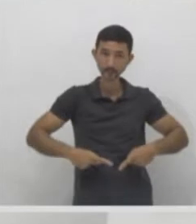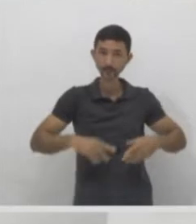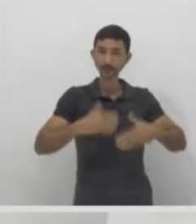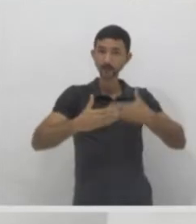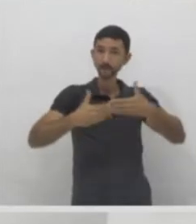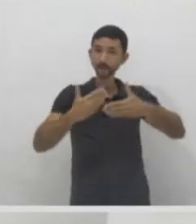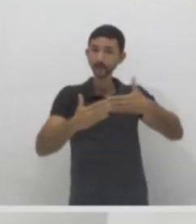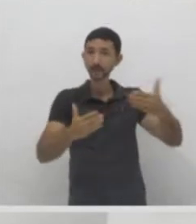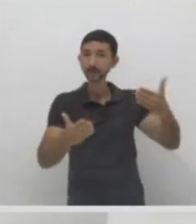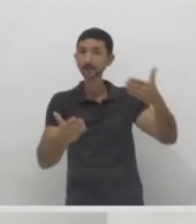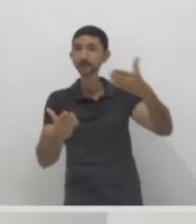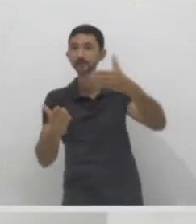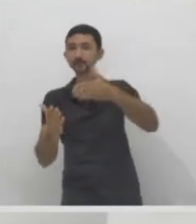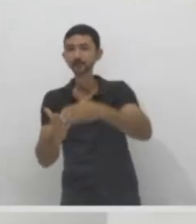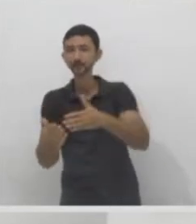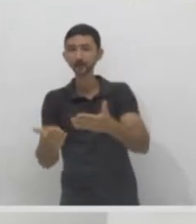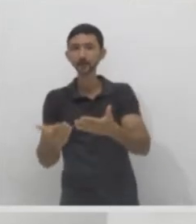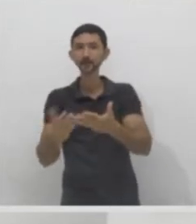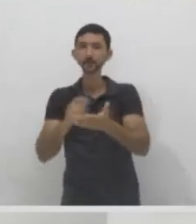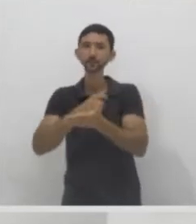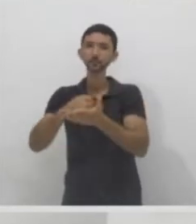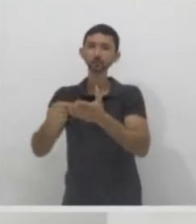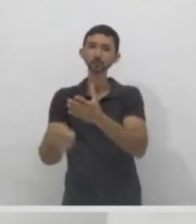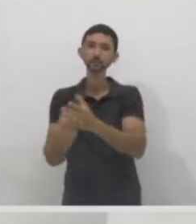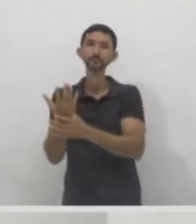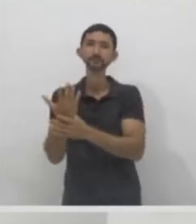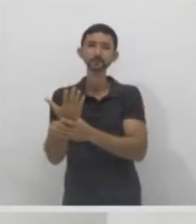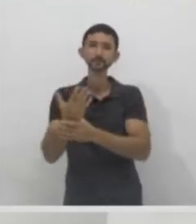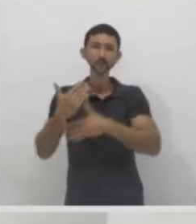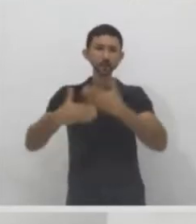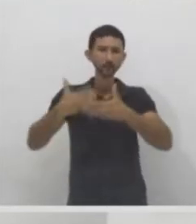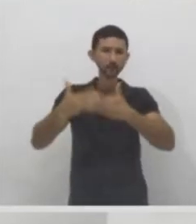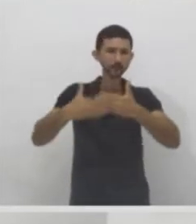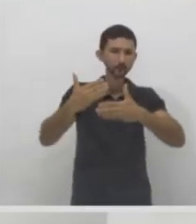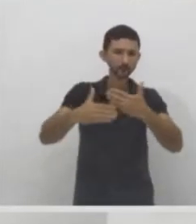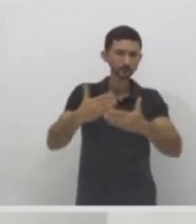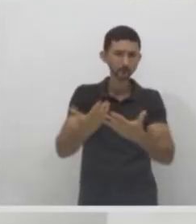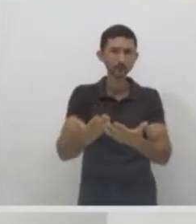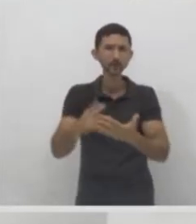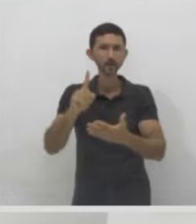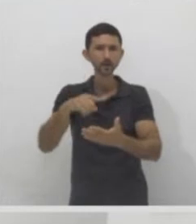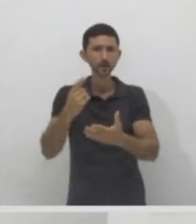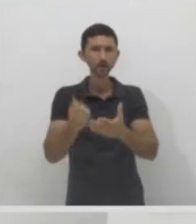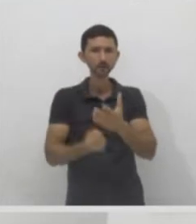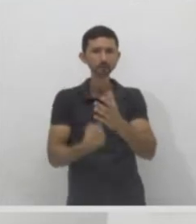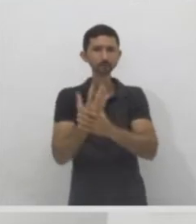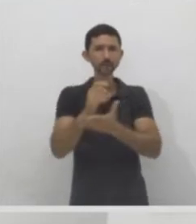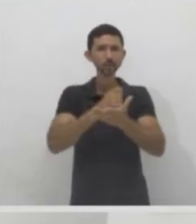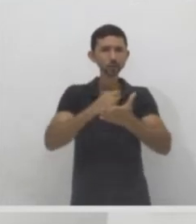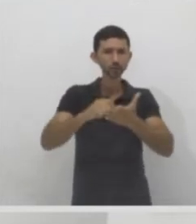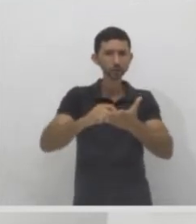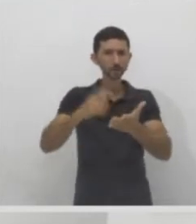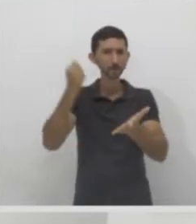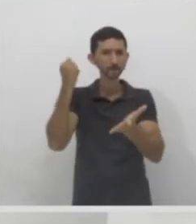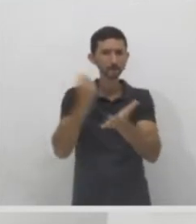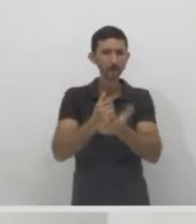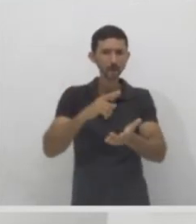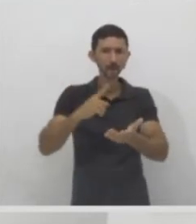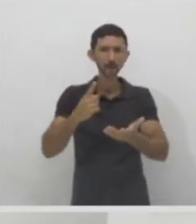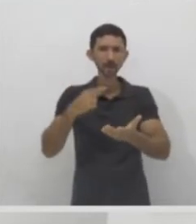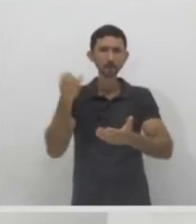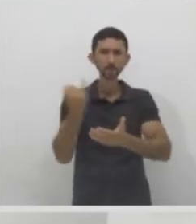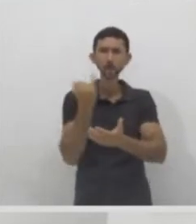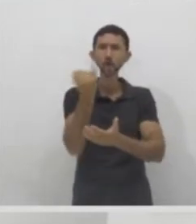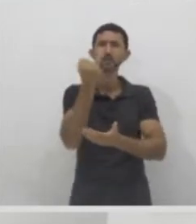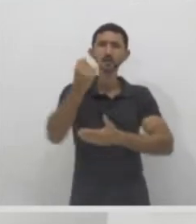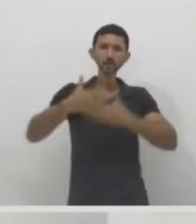a invenção da escrita. Então, a invenção da escrita foi esse marco aí que